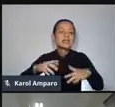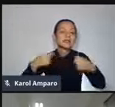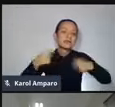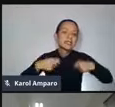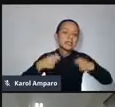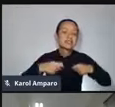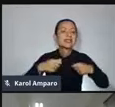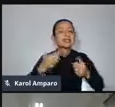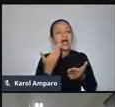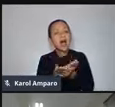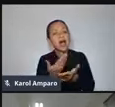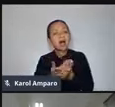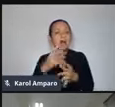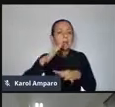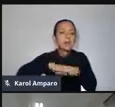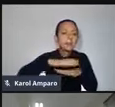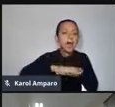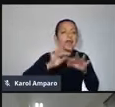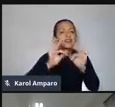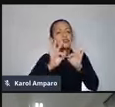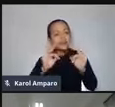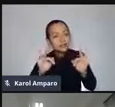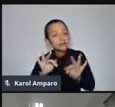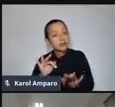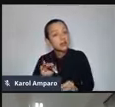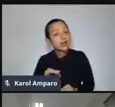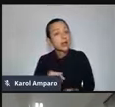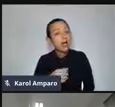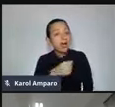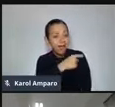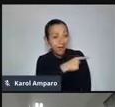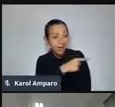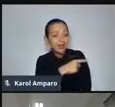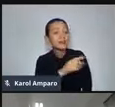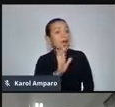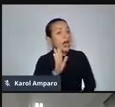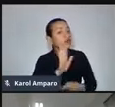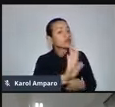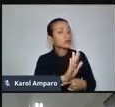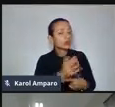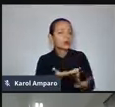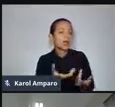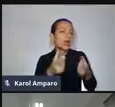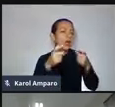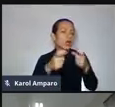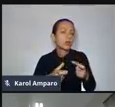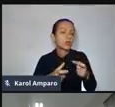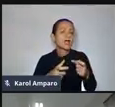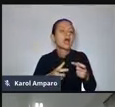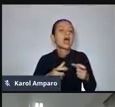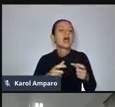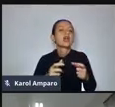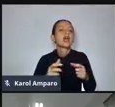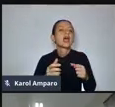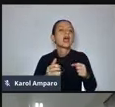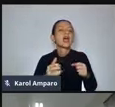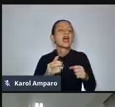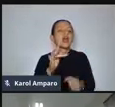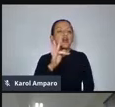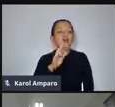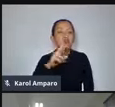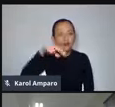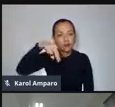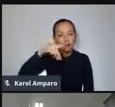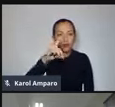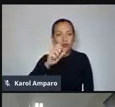de aula... Todos eles se predispõem a fazer isso. Na Fundação Casa, tudo isso eles ajudam. E isso é que interessa para nós, levar o